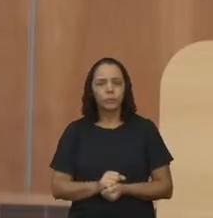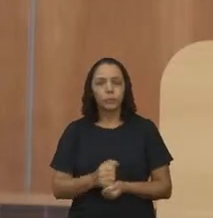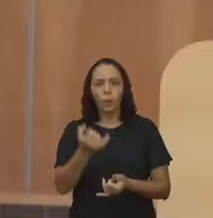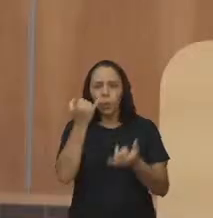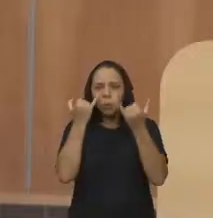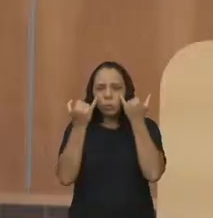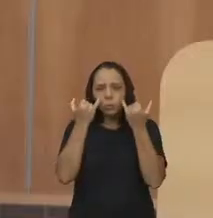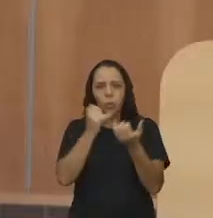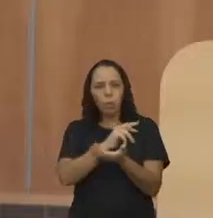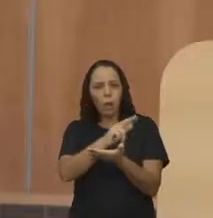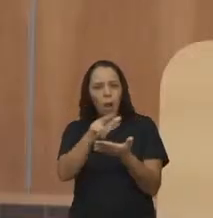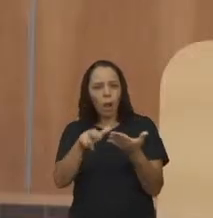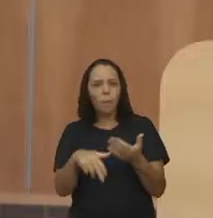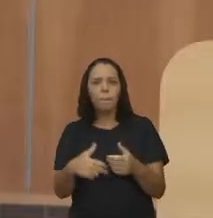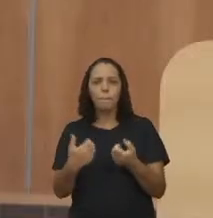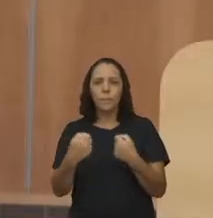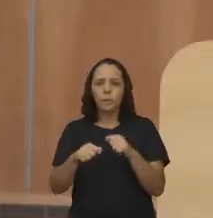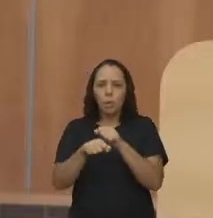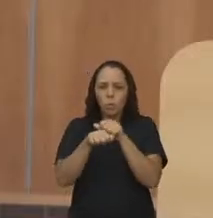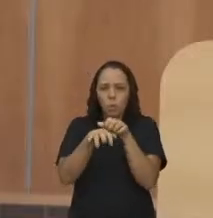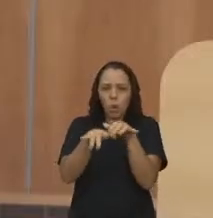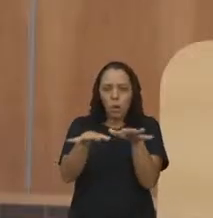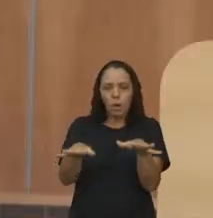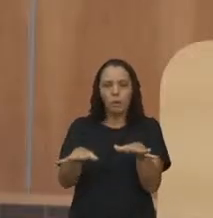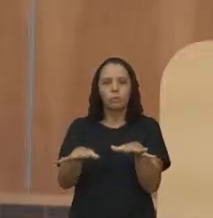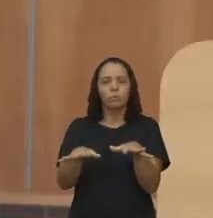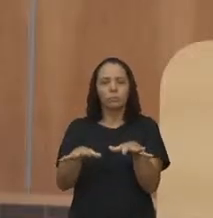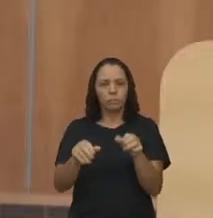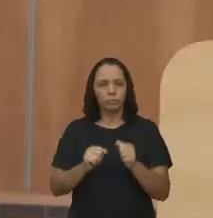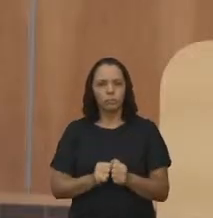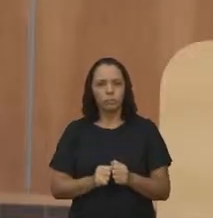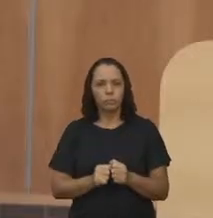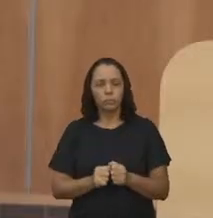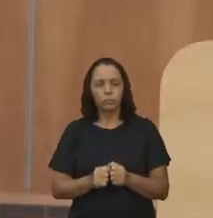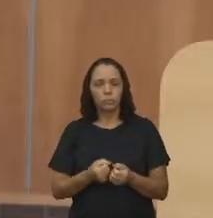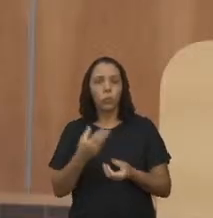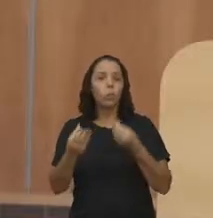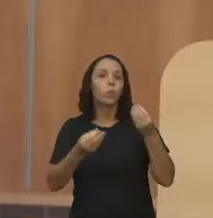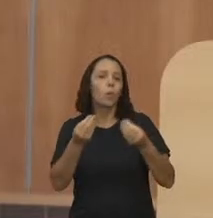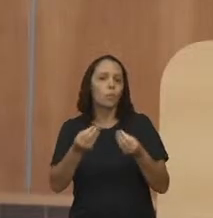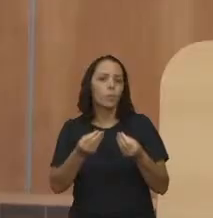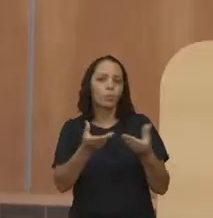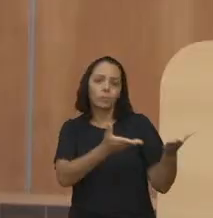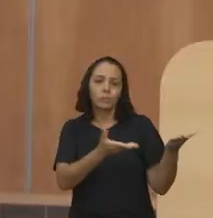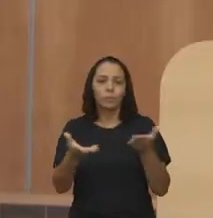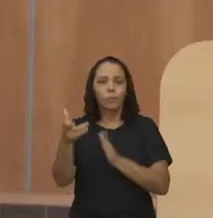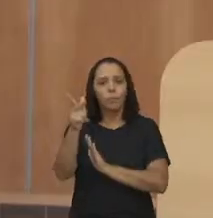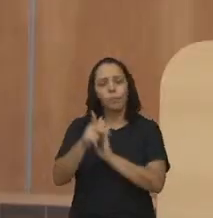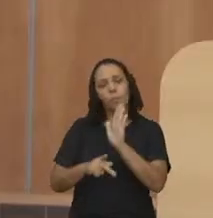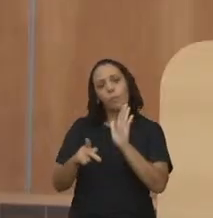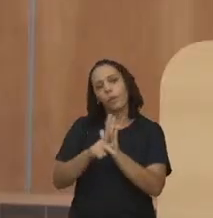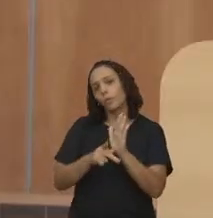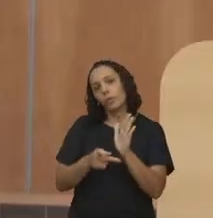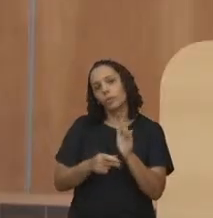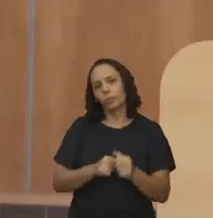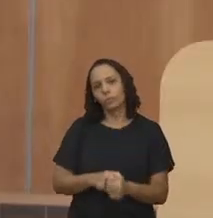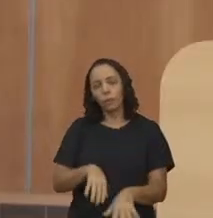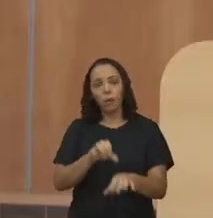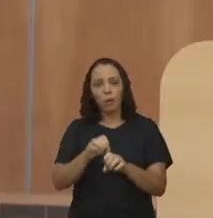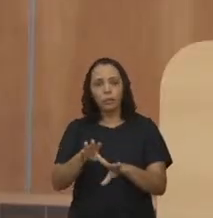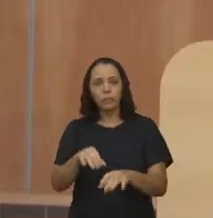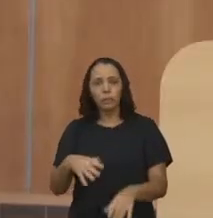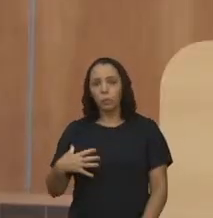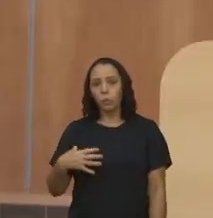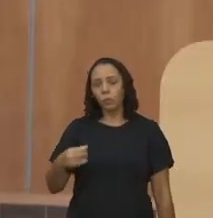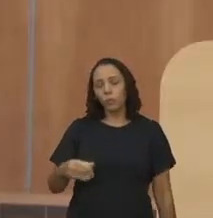poder compartilhar, né? E de que forma que é? Enquanto esse projeto que você fez. O filho está dentro do carro, corrigiu o pai, e